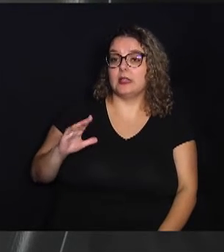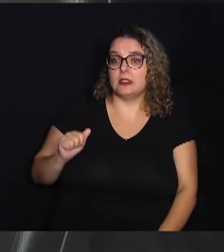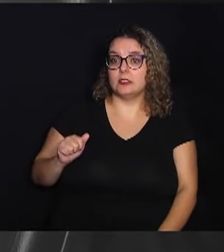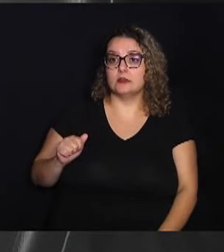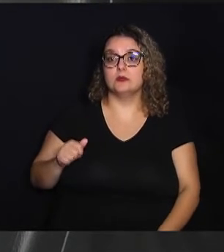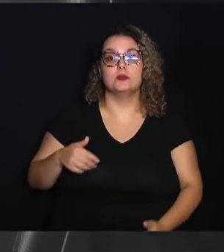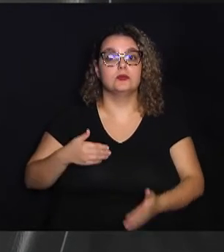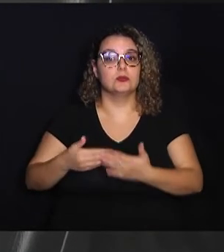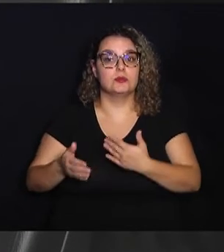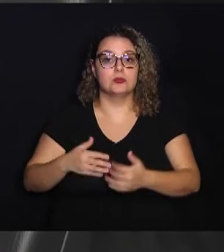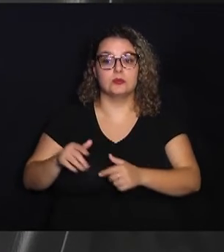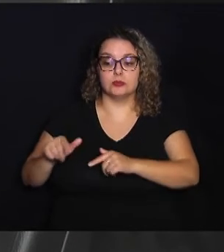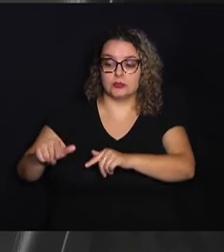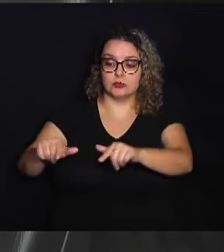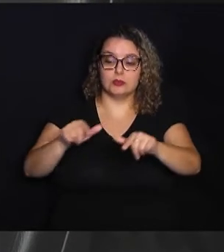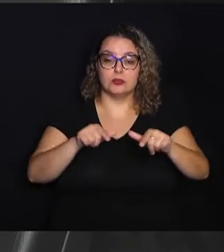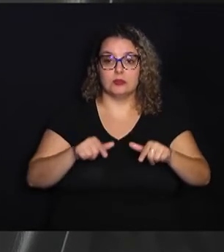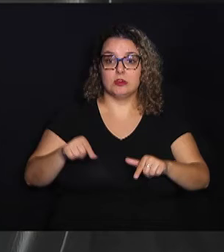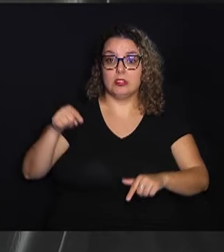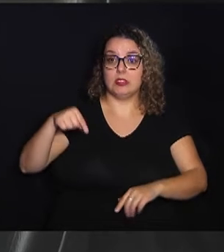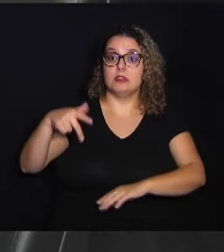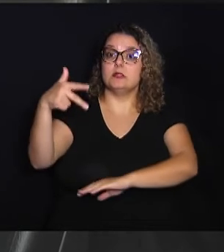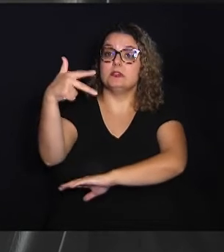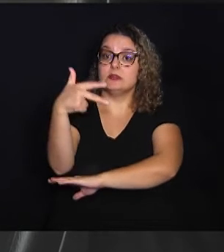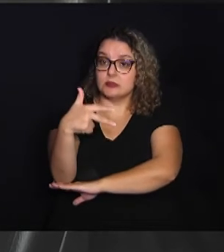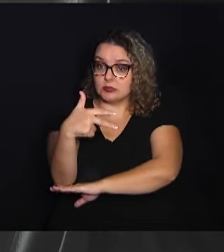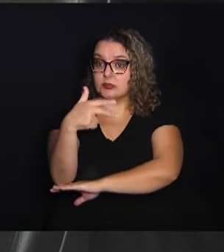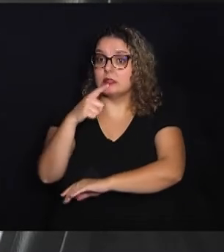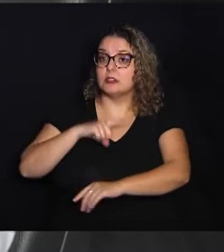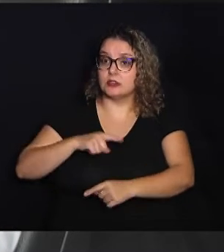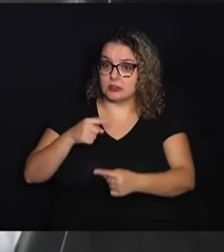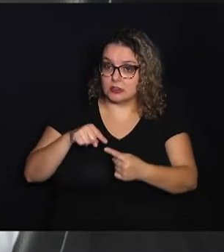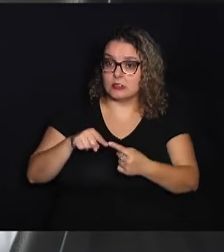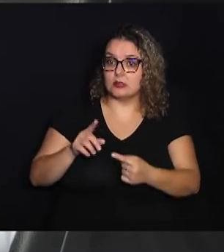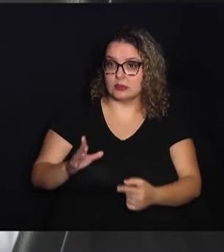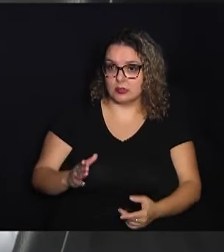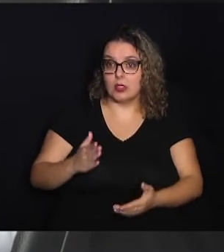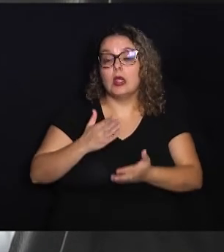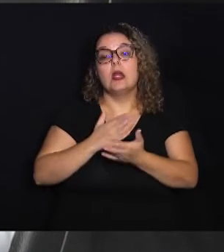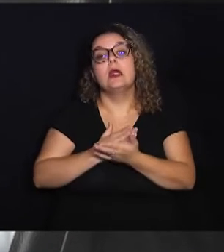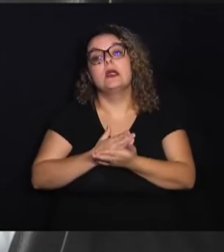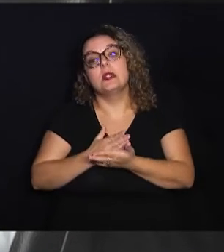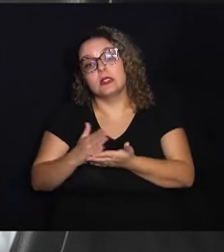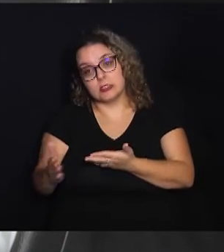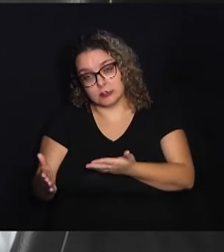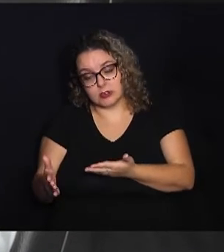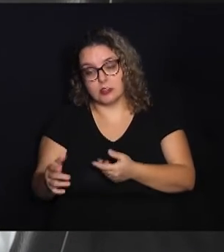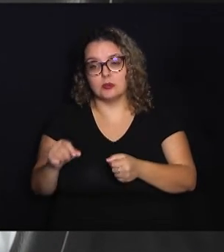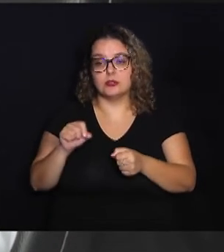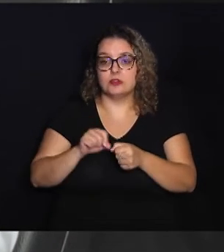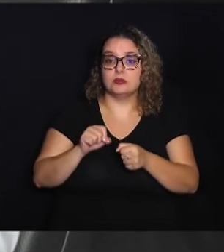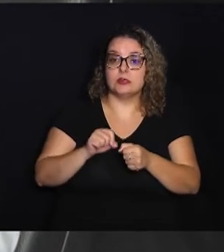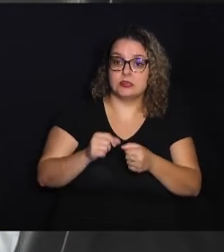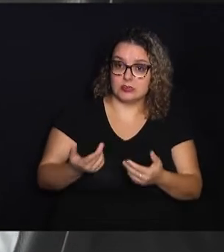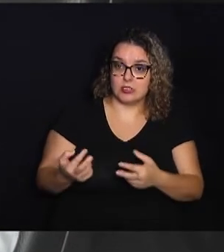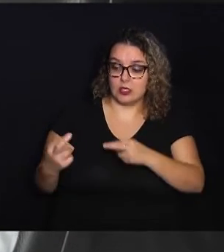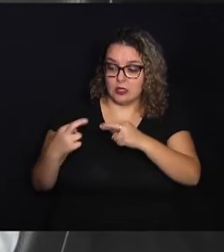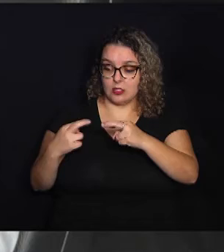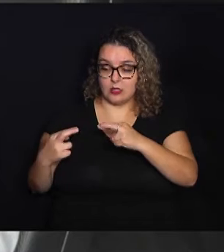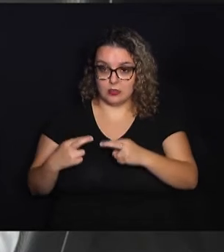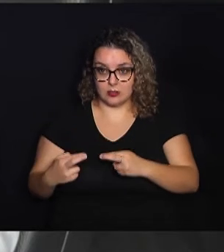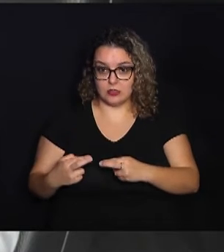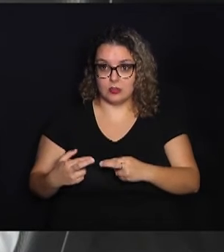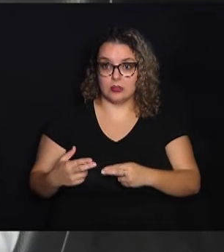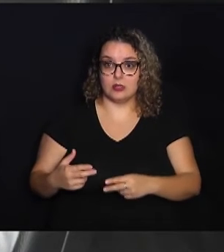qualquer local, esse radar, que tem o objetivo inicial, né, de fazer a verificação de